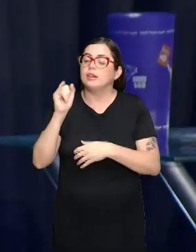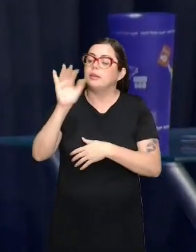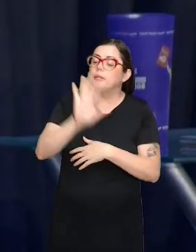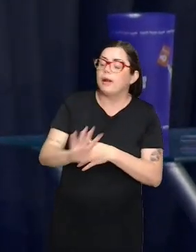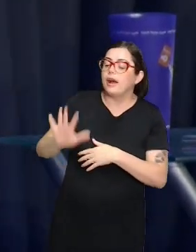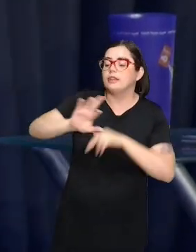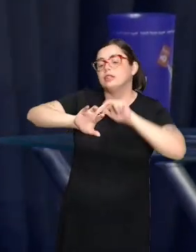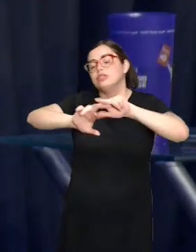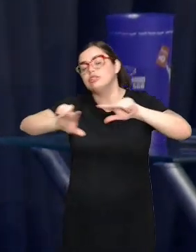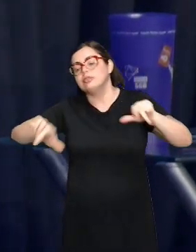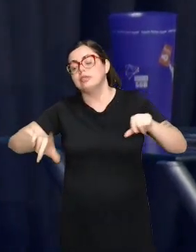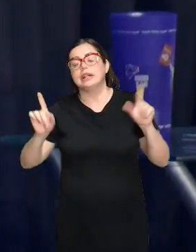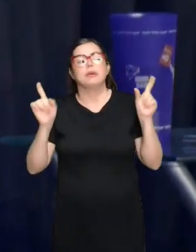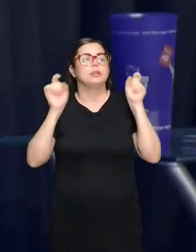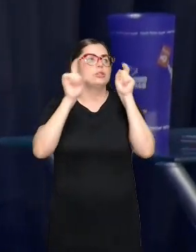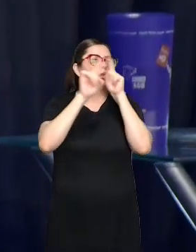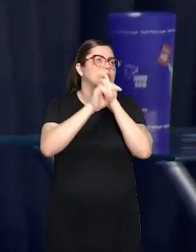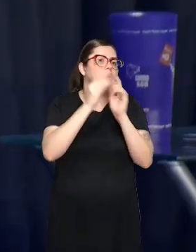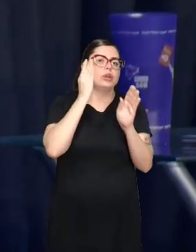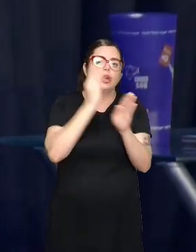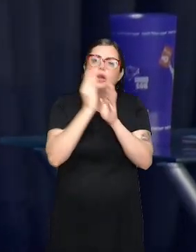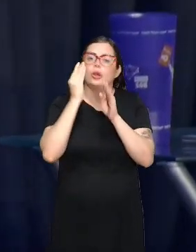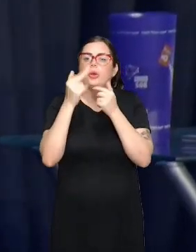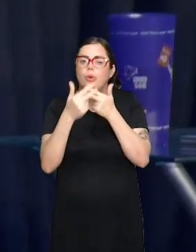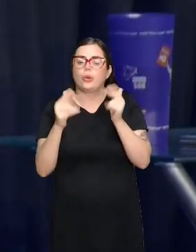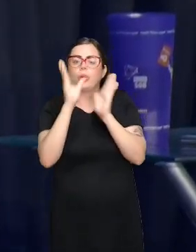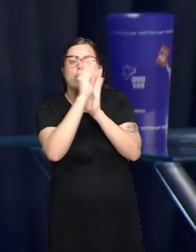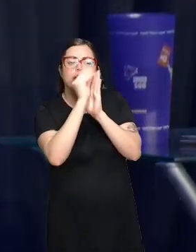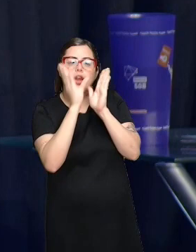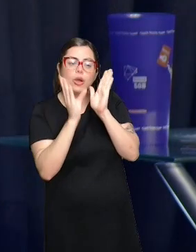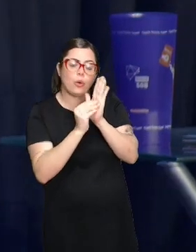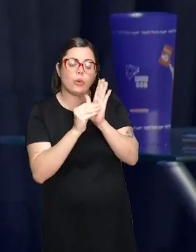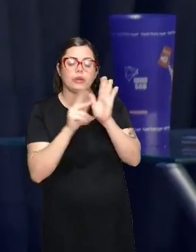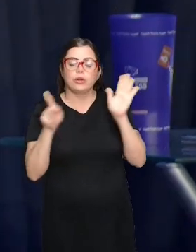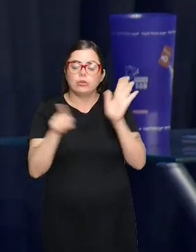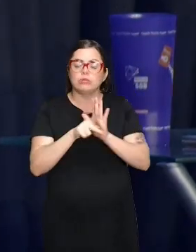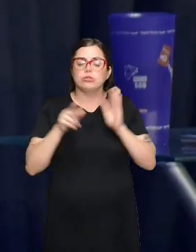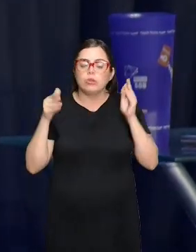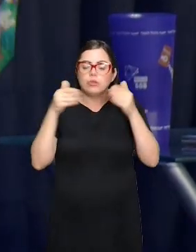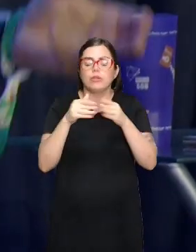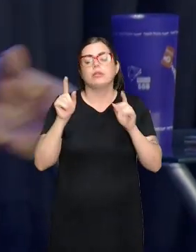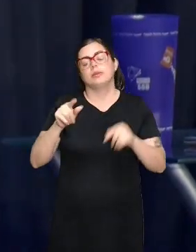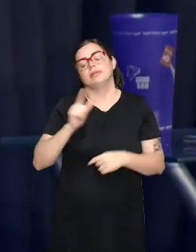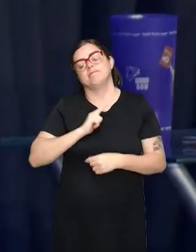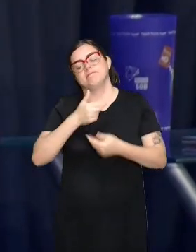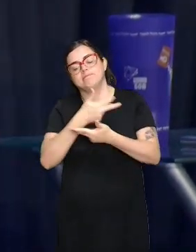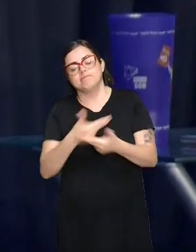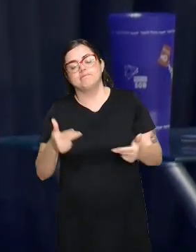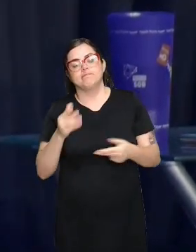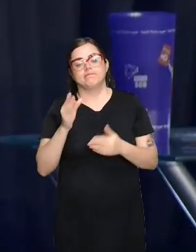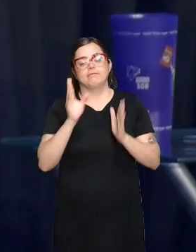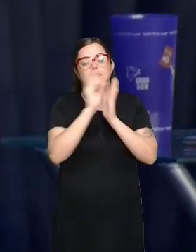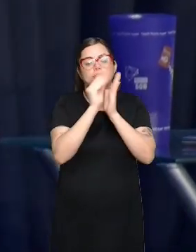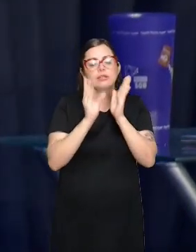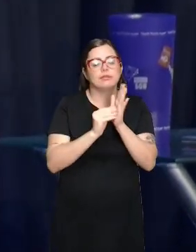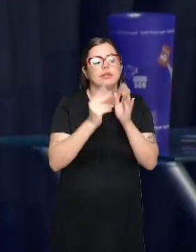uma dificuldade enorme para a gente trabalhar com conteúdo, né, Maurício? Então, assim, porque a dificuldade para achar imagens, para